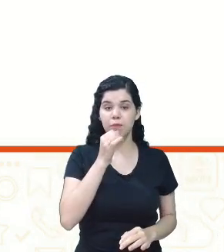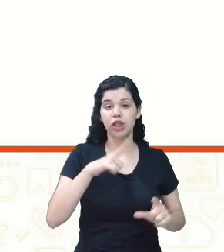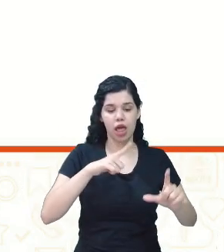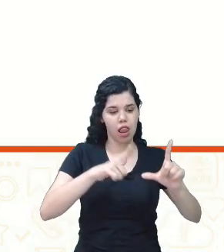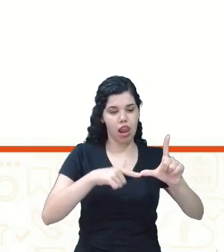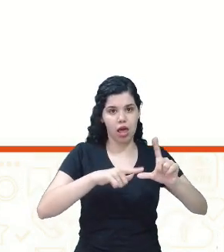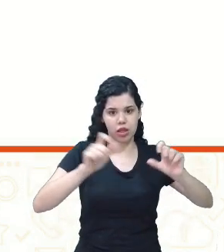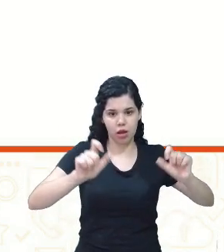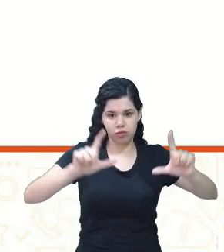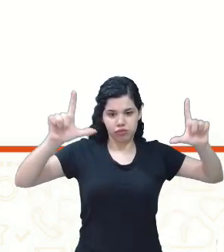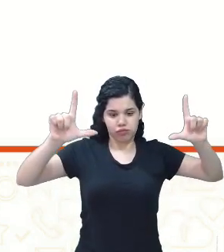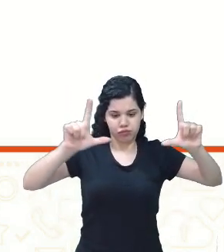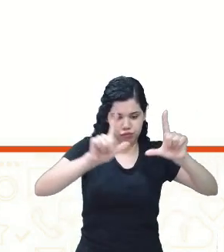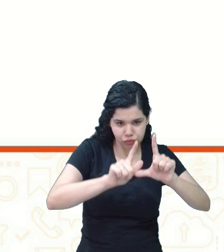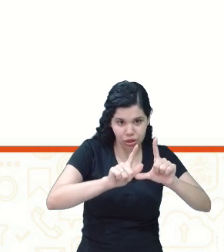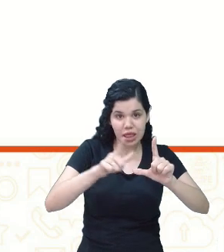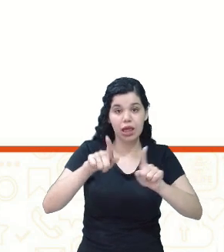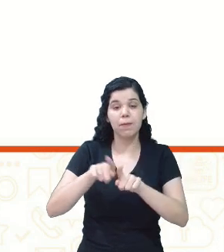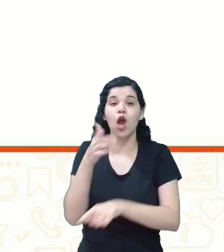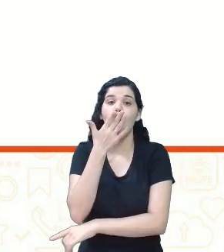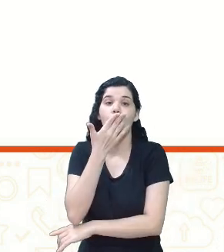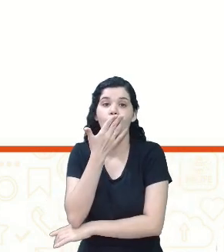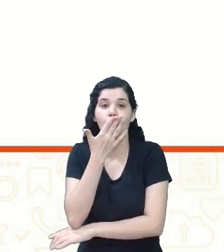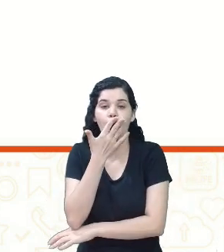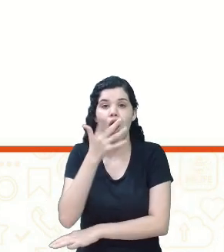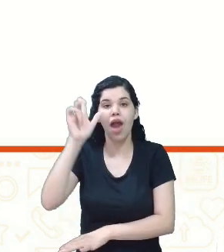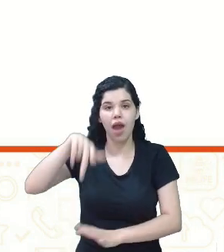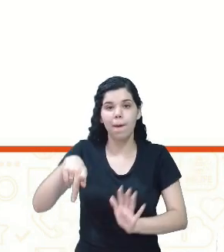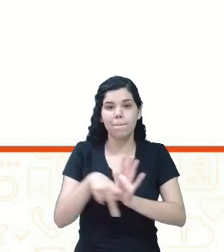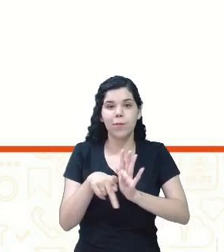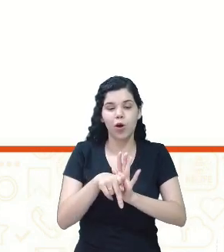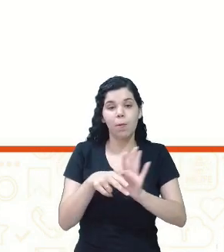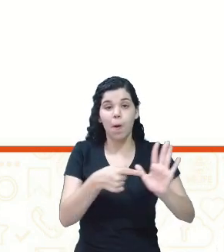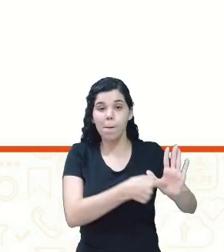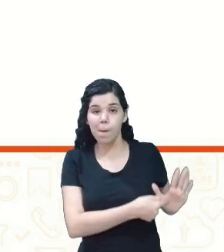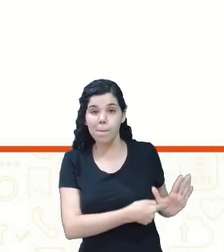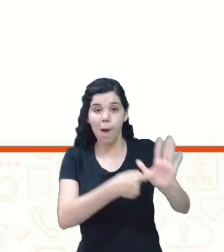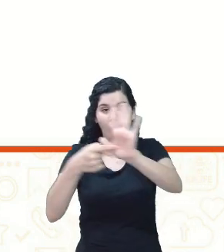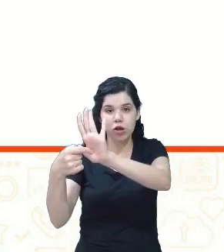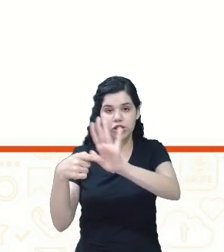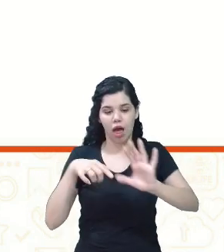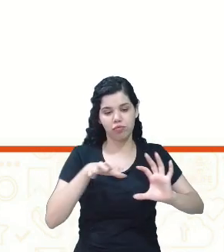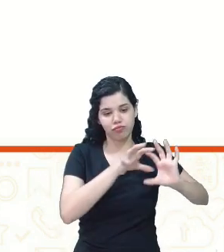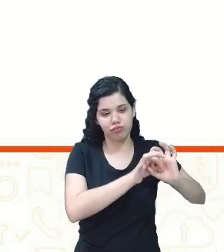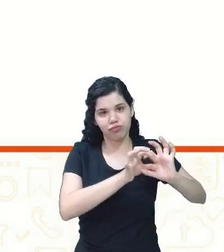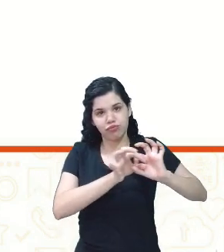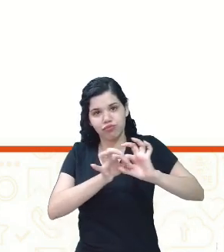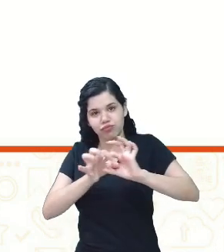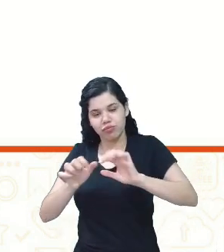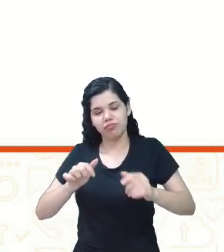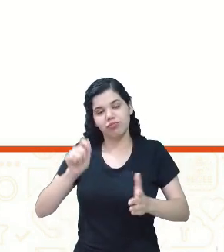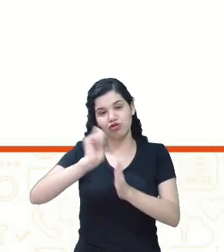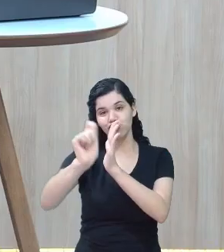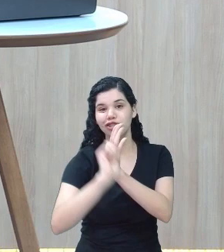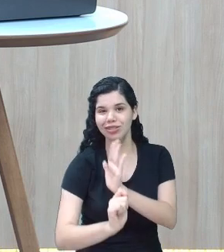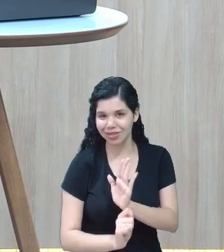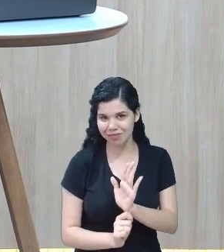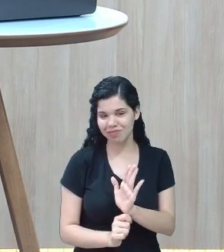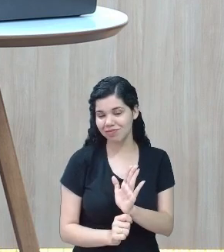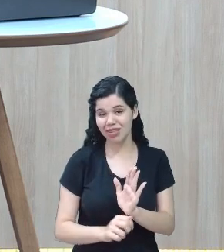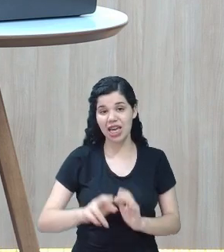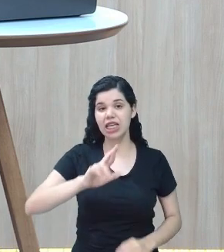tamanho, fonte ou cor são exemplos de traços multimodais na escrita. Não é